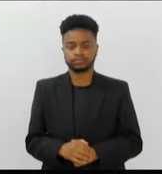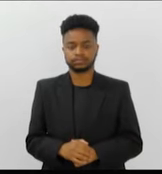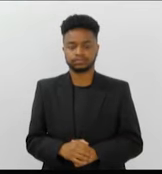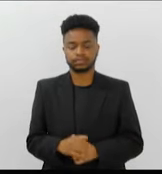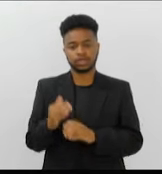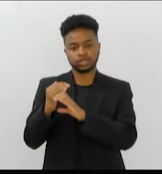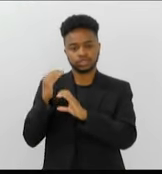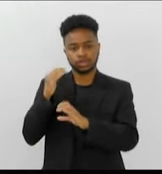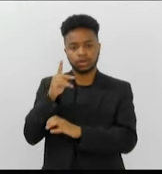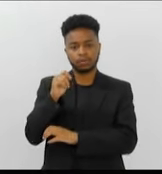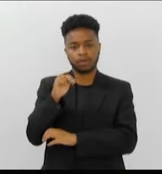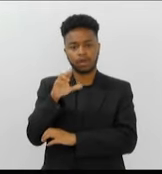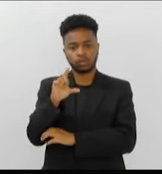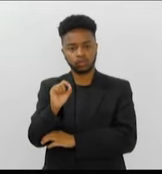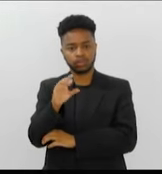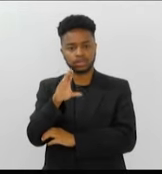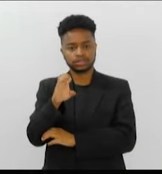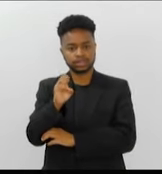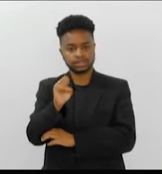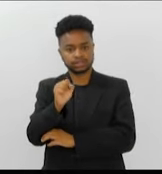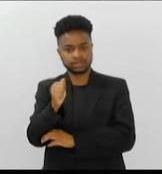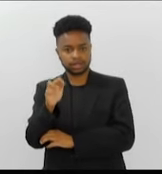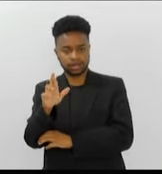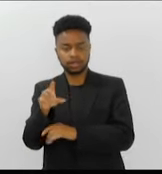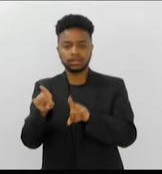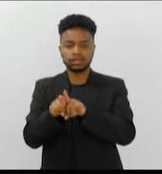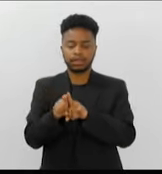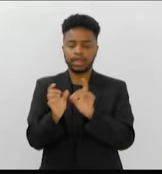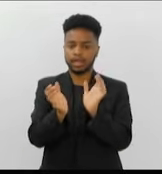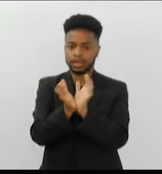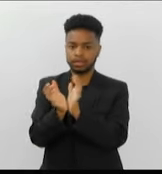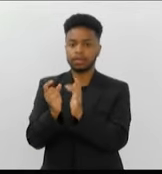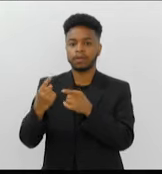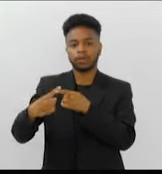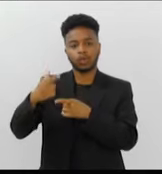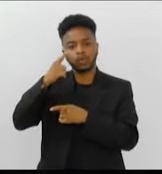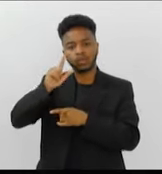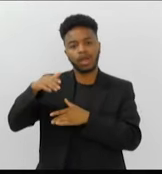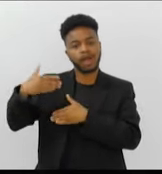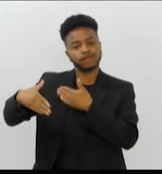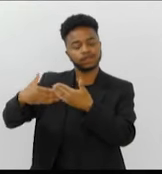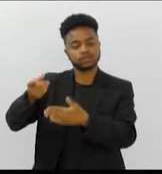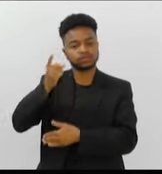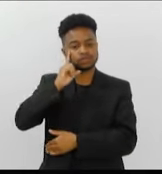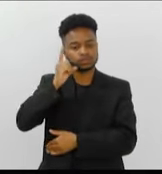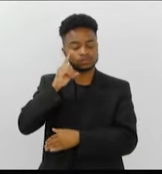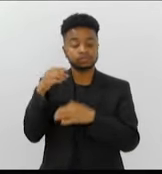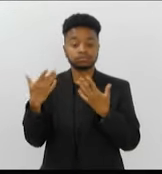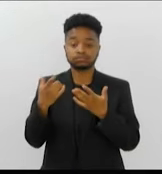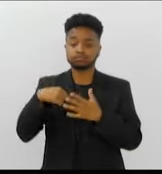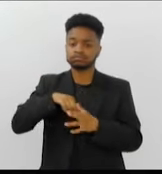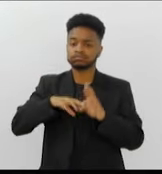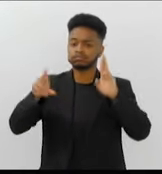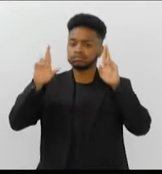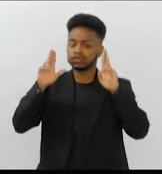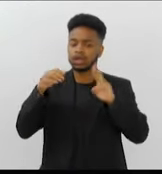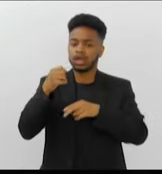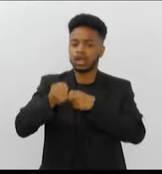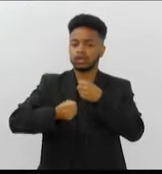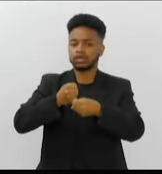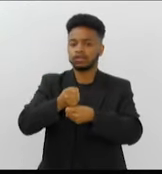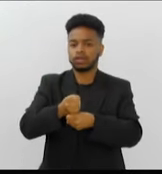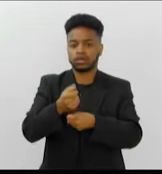engenheiro Paulo César e toda a sua equipe, porque o SAI vem avançando a cada dia e esperamos que no próximo ano a gente